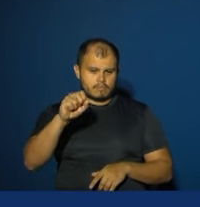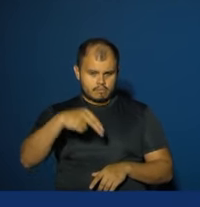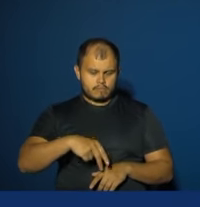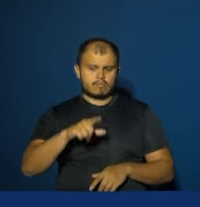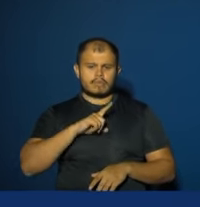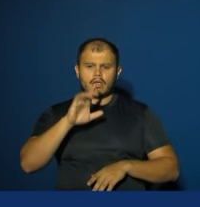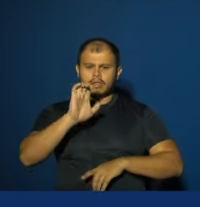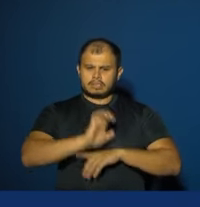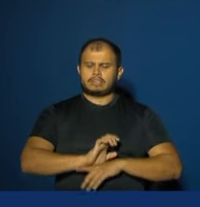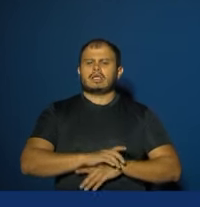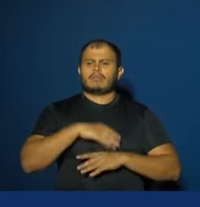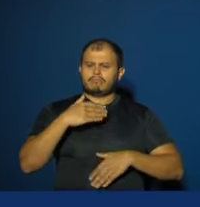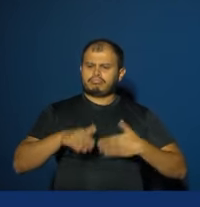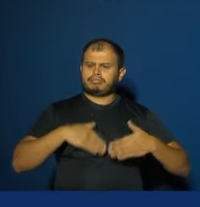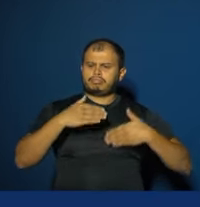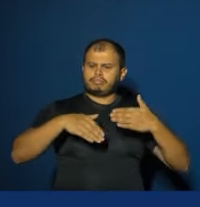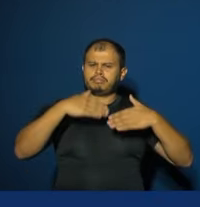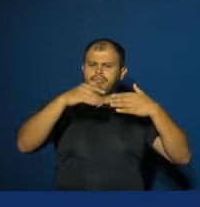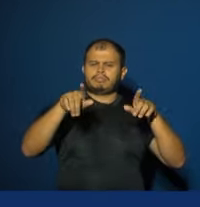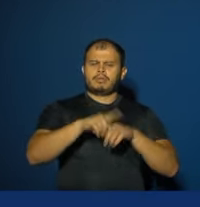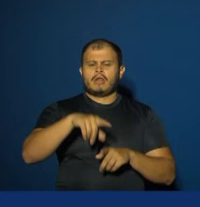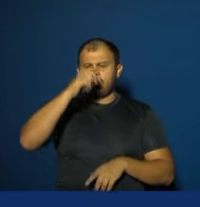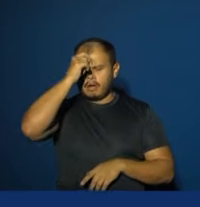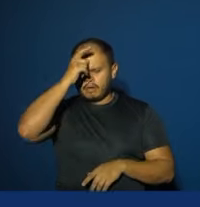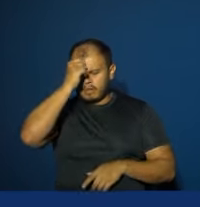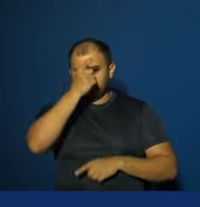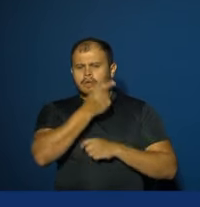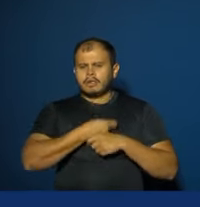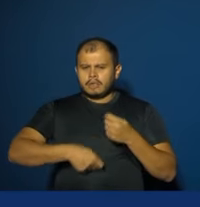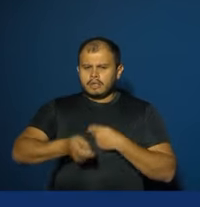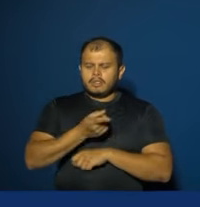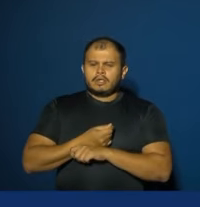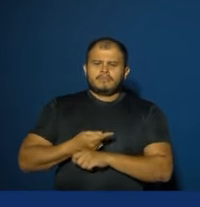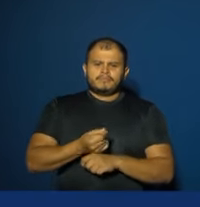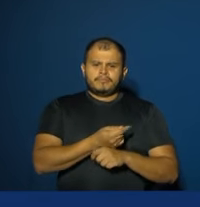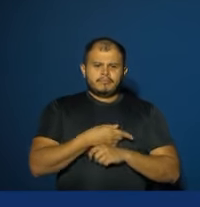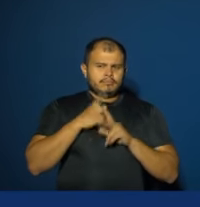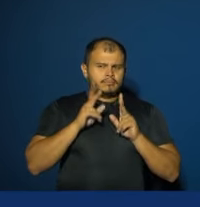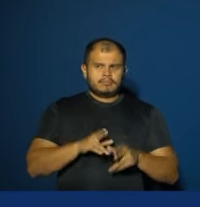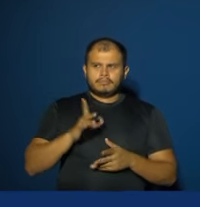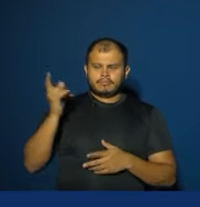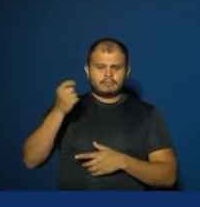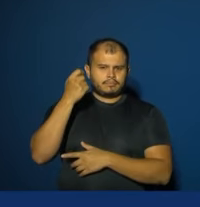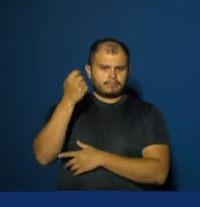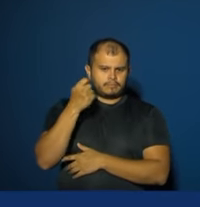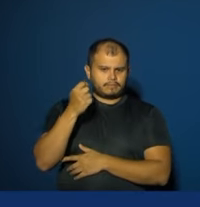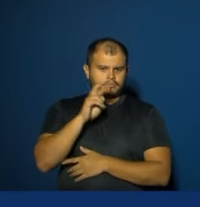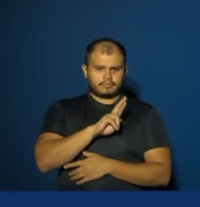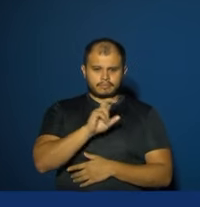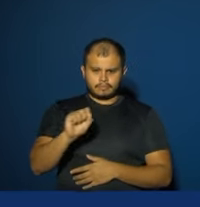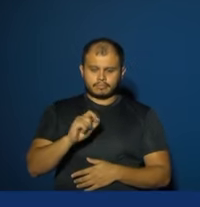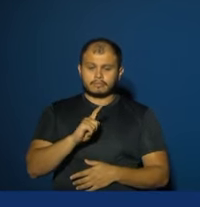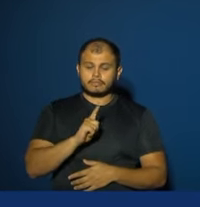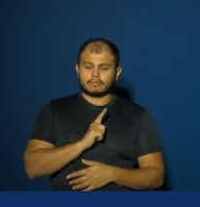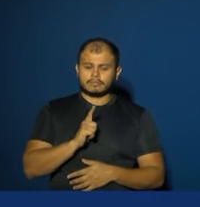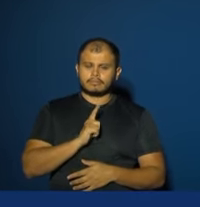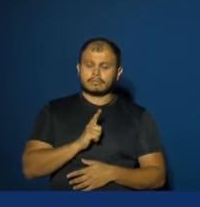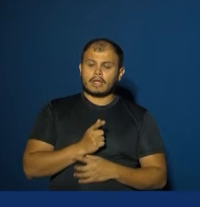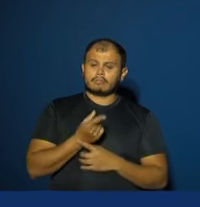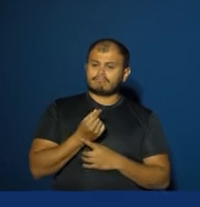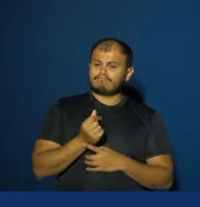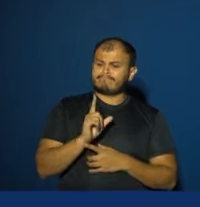né economicamente socialmente culturalmente né como como Rio Grande do Sul com um índice eh eh